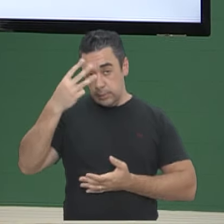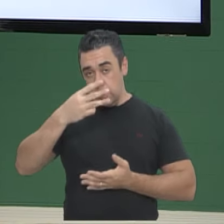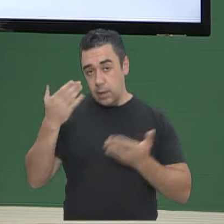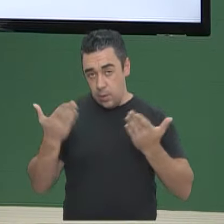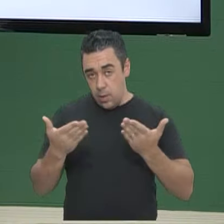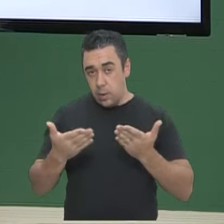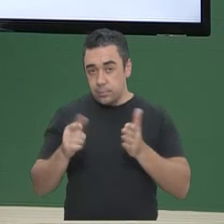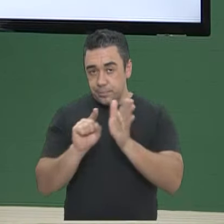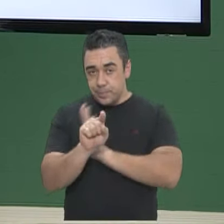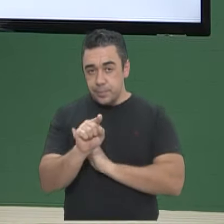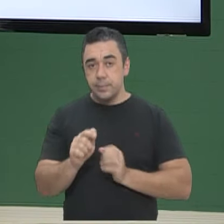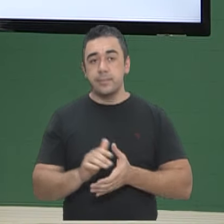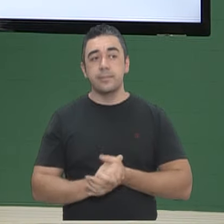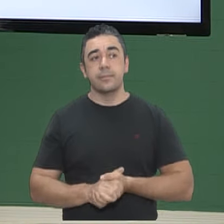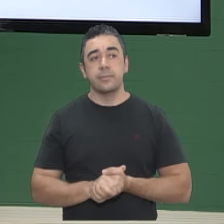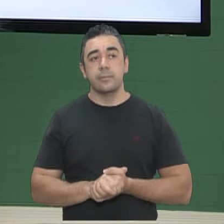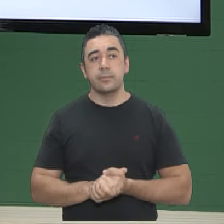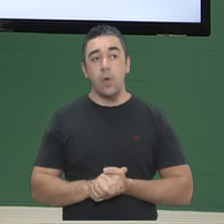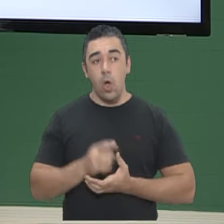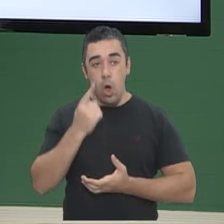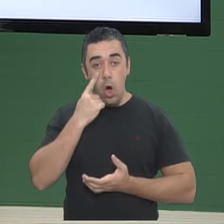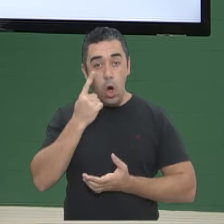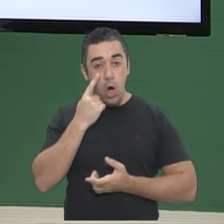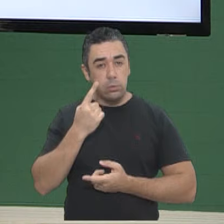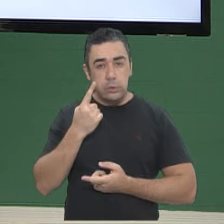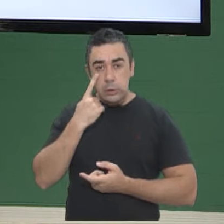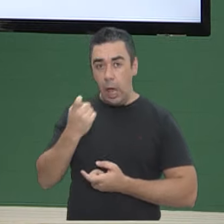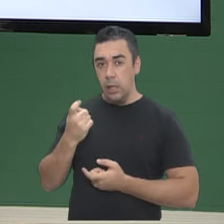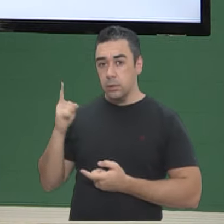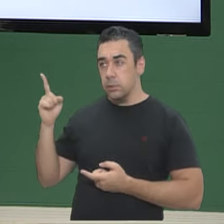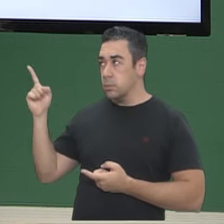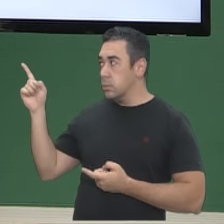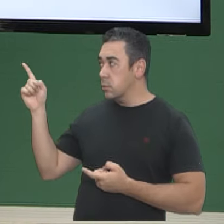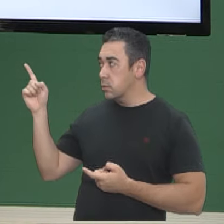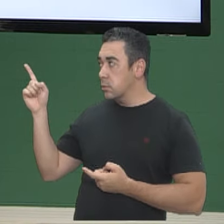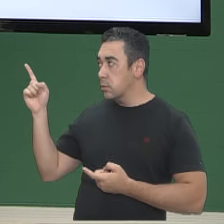quiz. Essa imagem é interessante, não é?